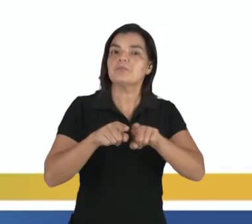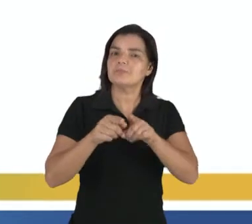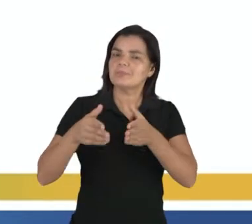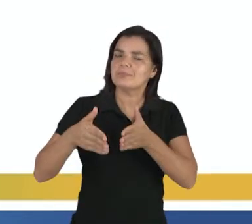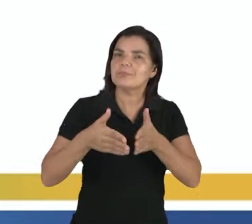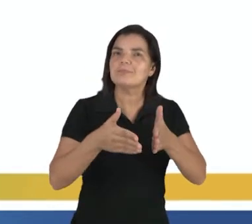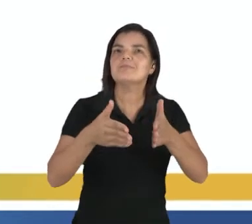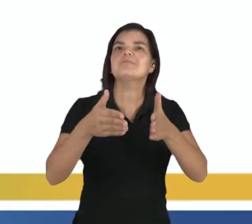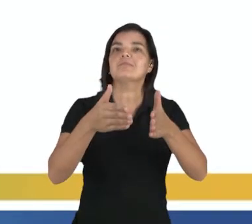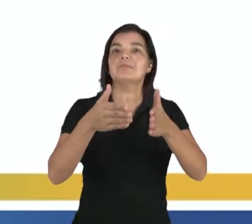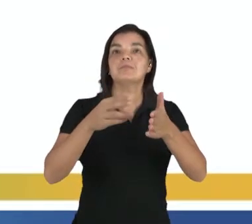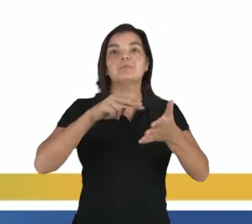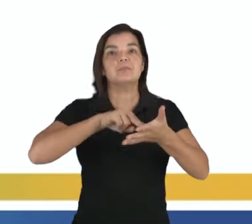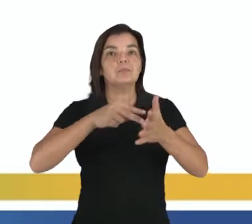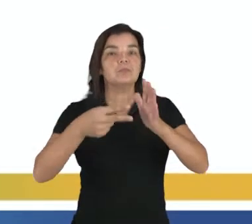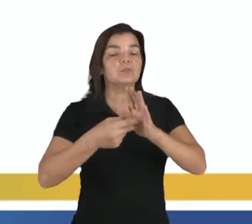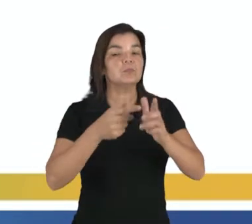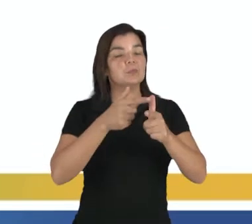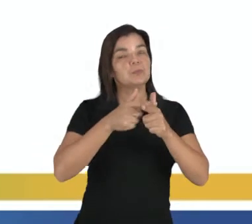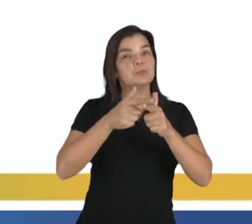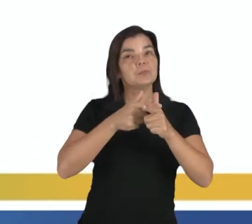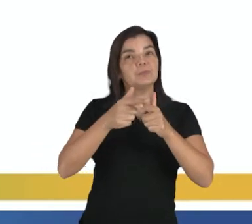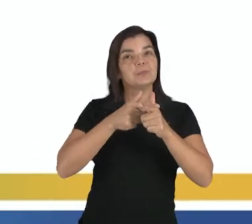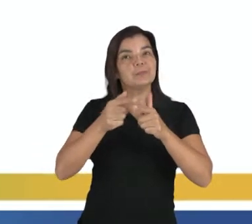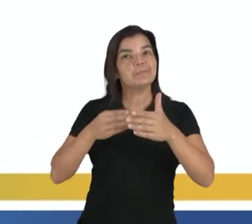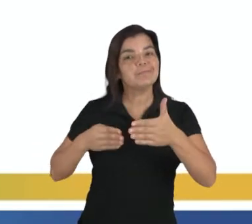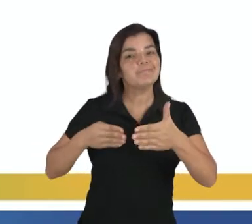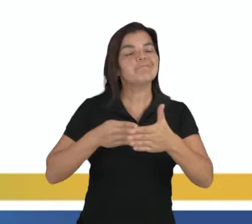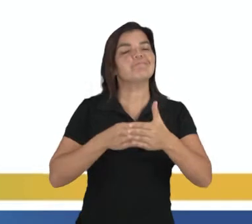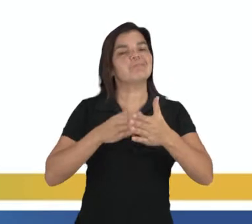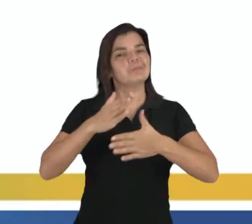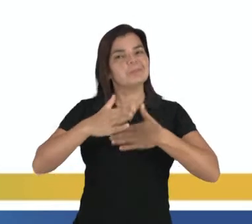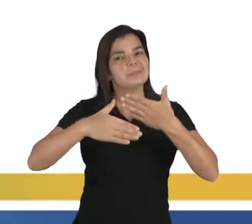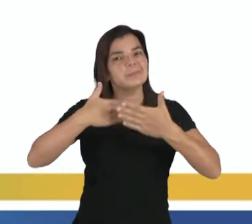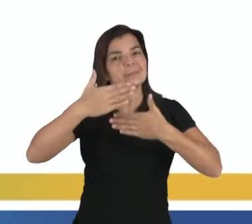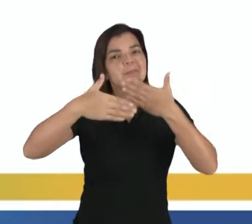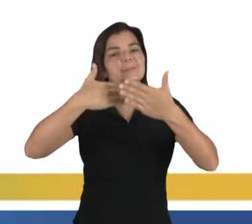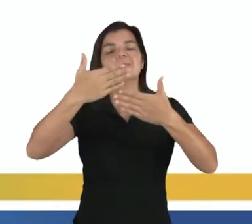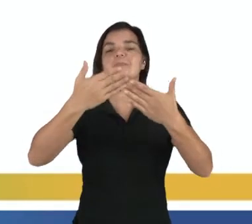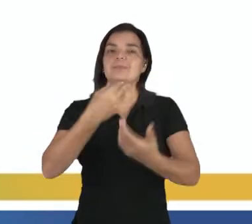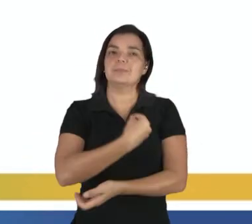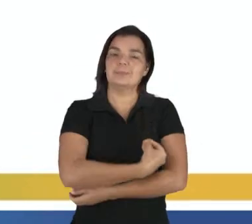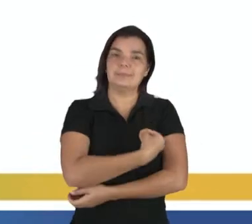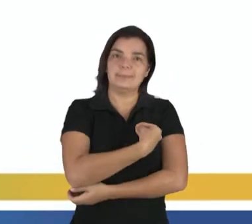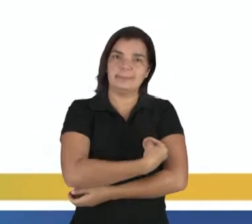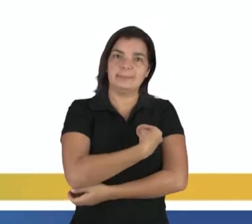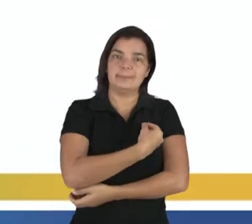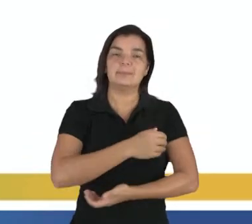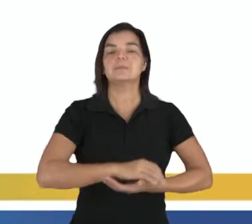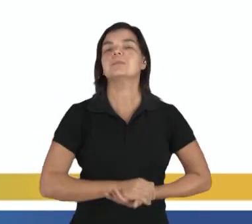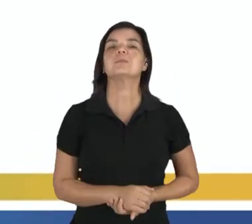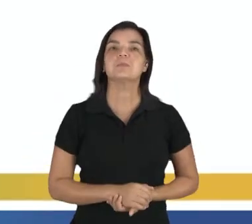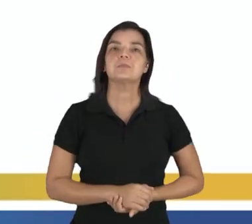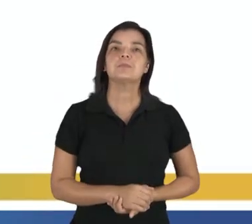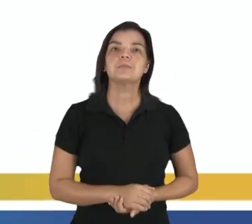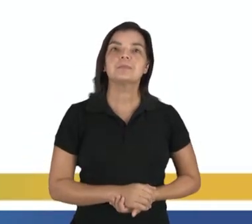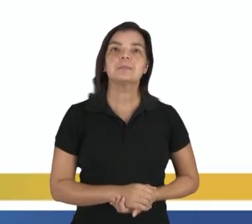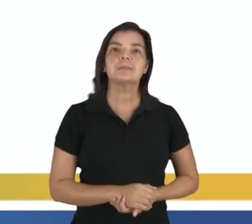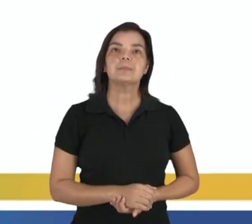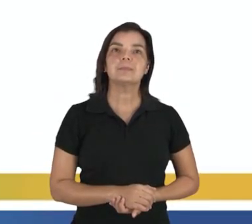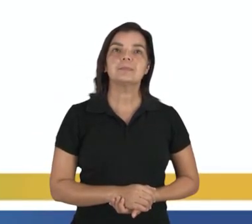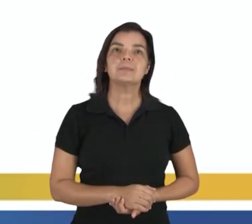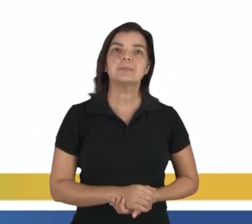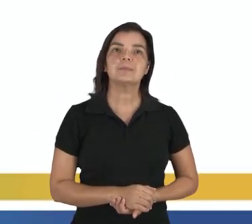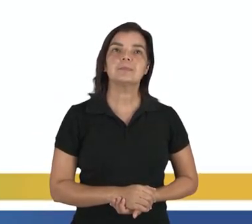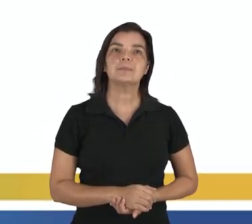de seguir o seu percurso, ou seja, os problemas podem impedir de avançar na vida.